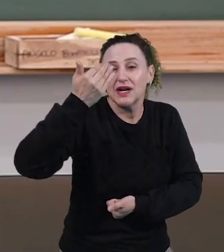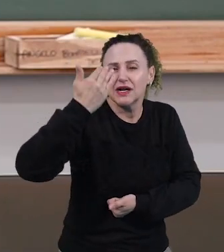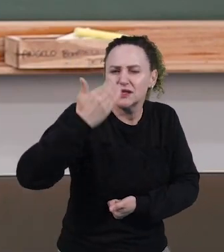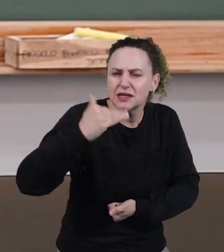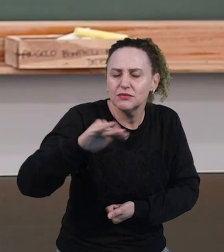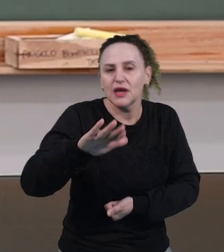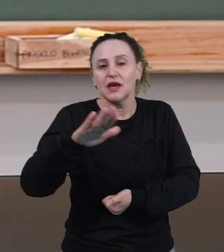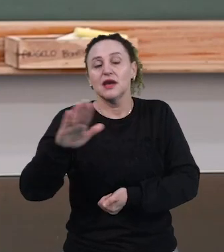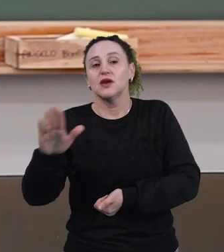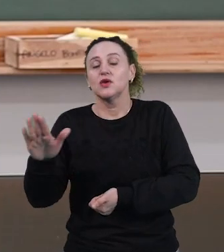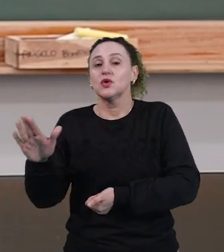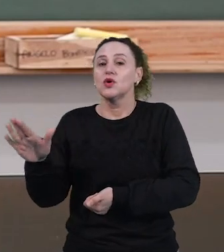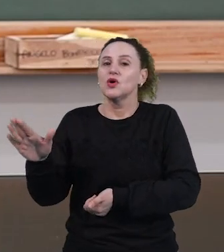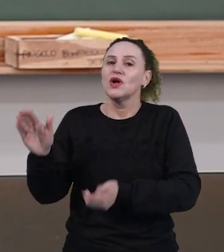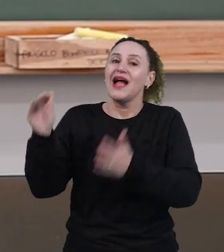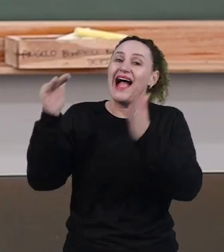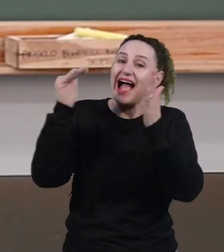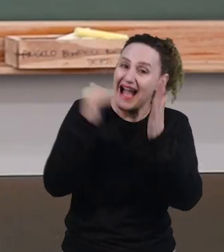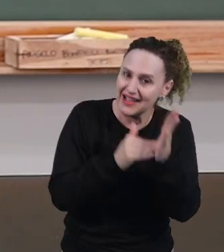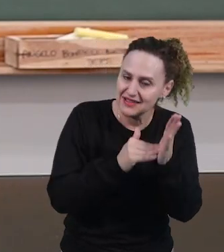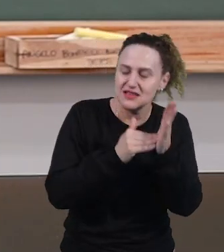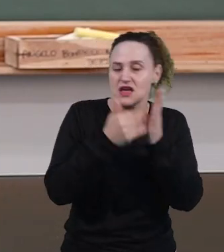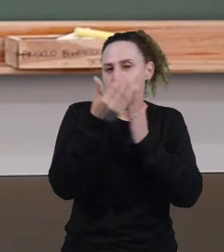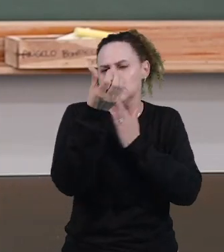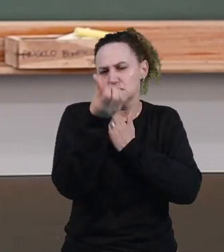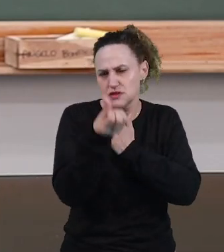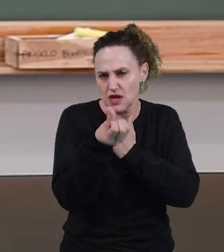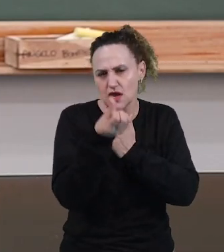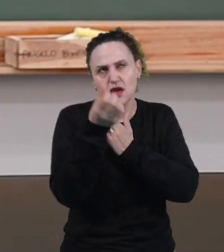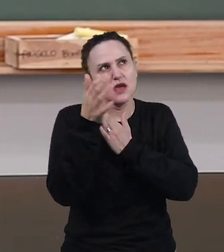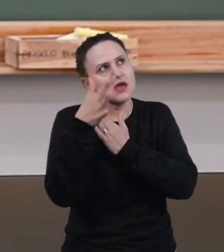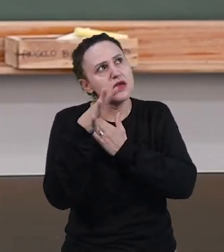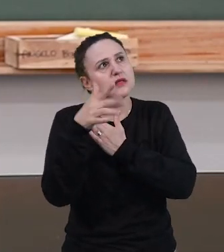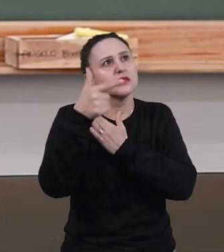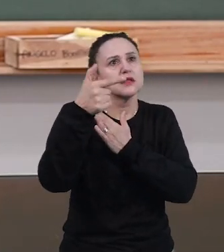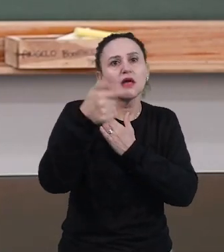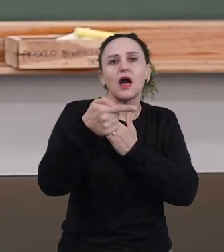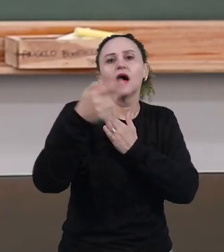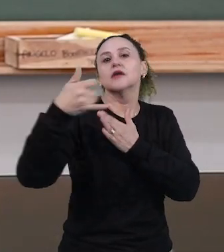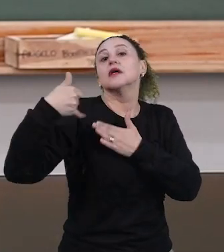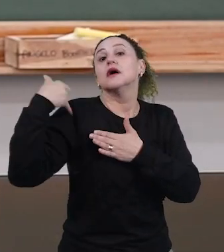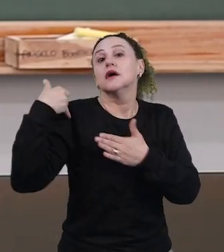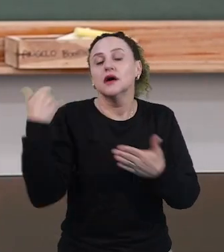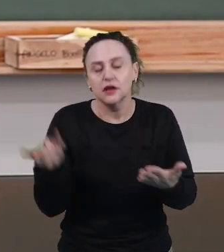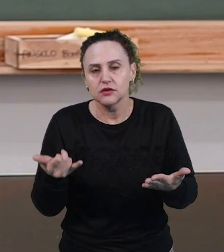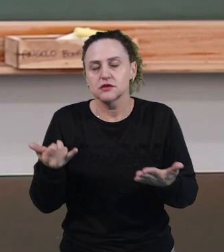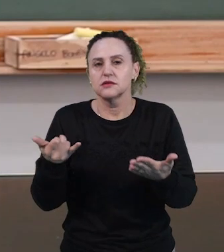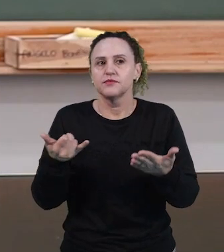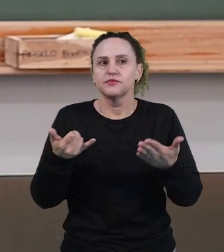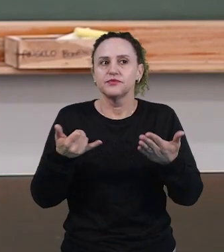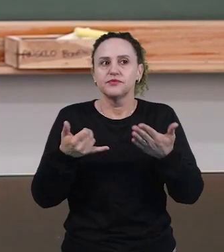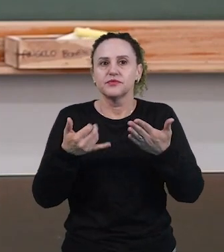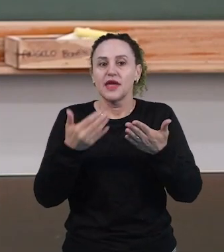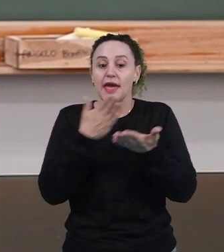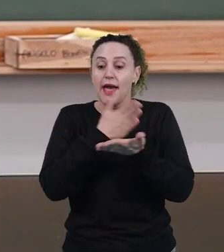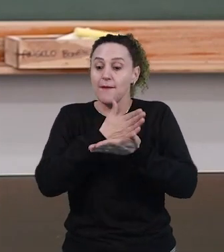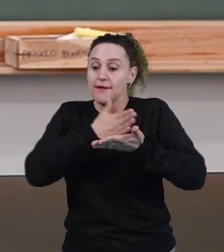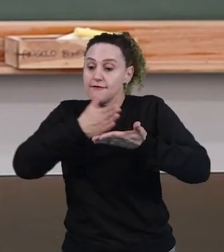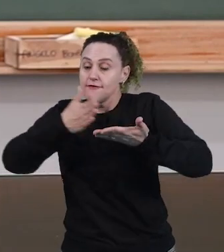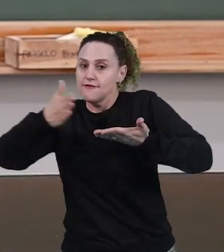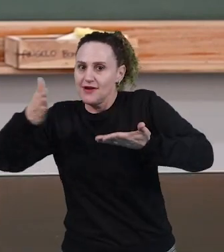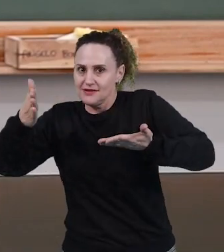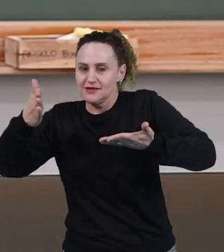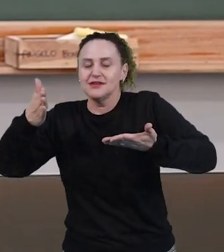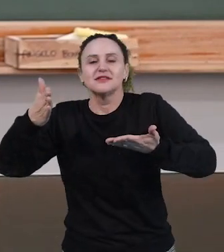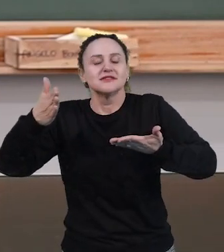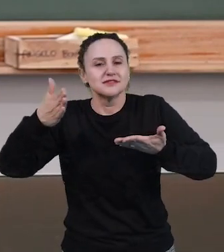6, 7 anos, né, então é uma fase bastante grande, né. É um período de preparação para as